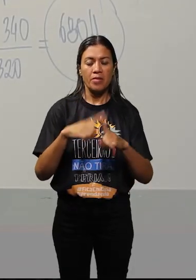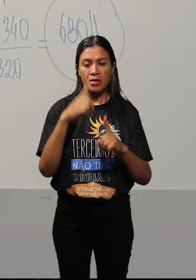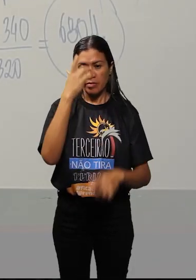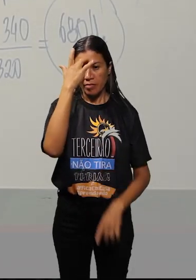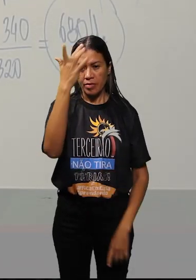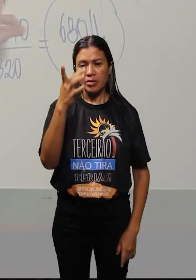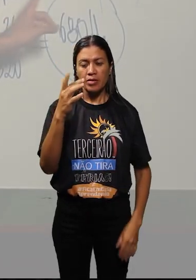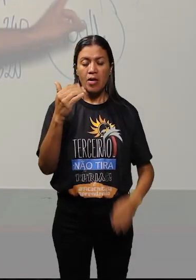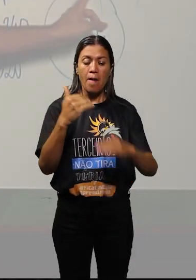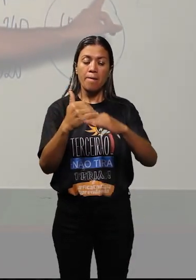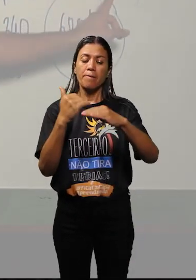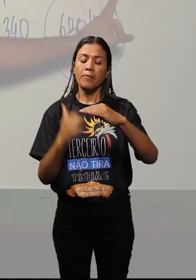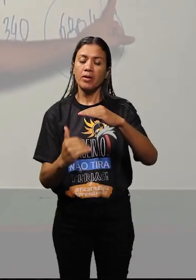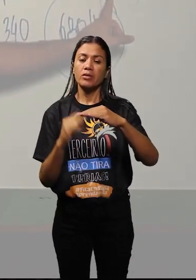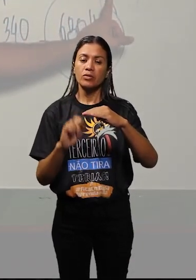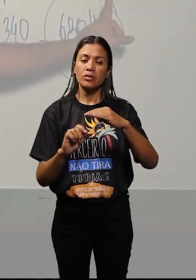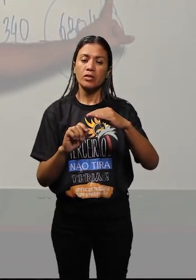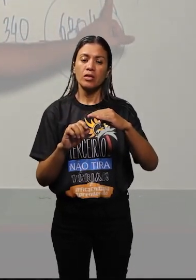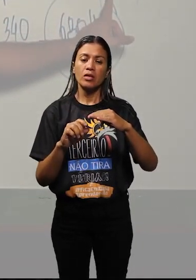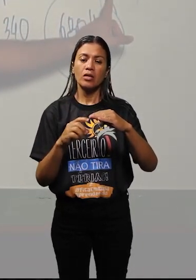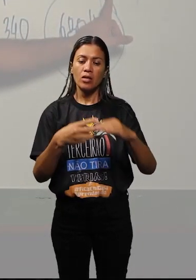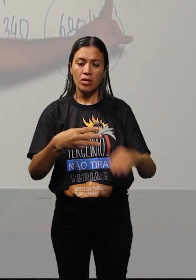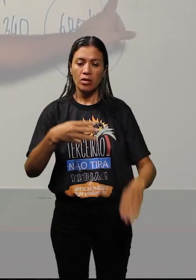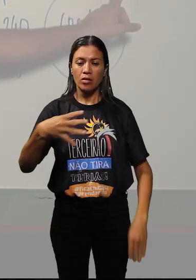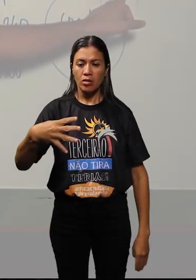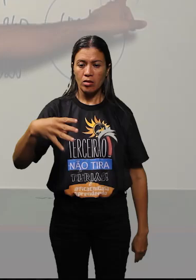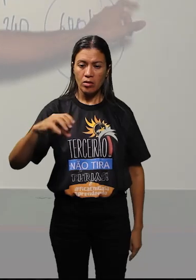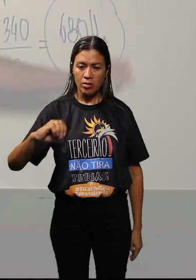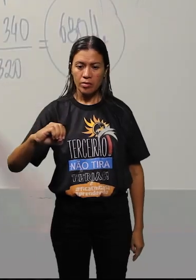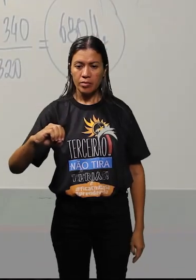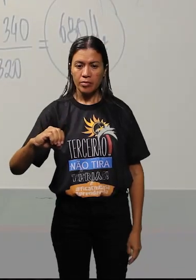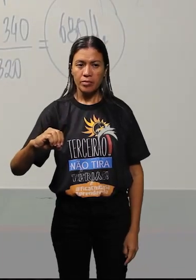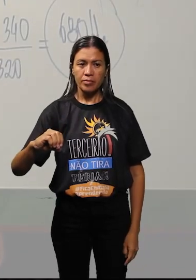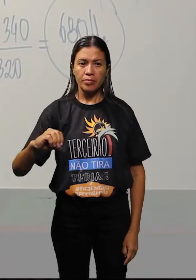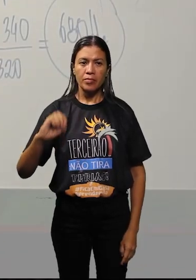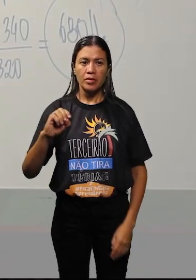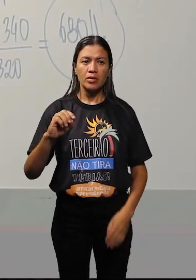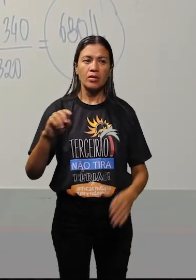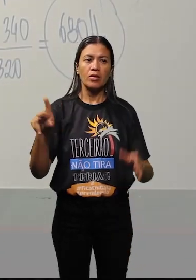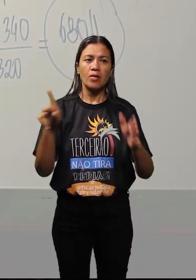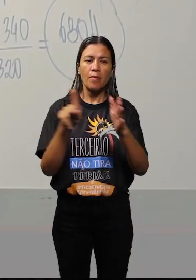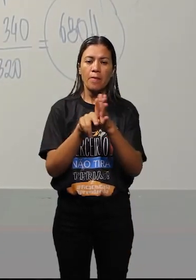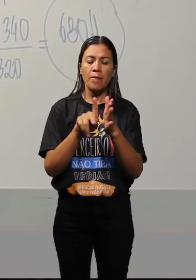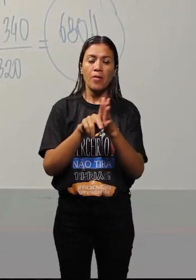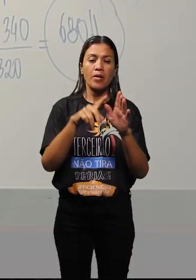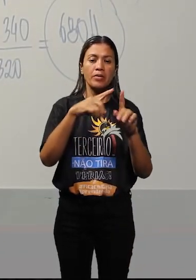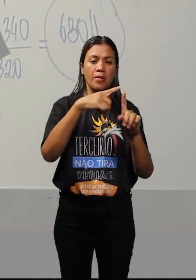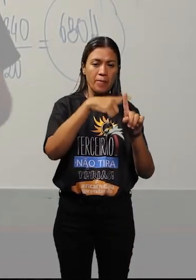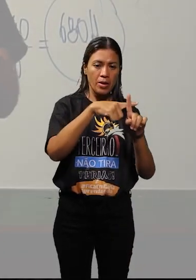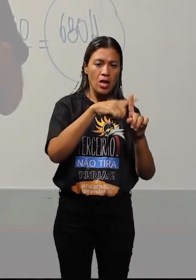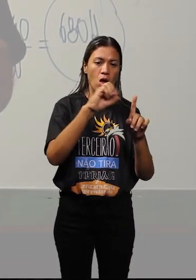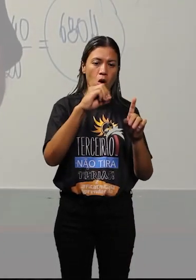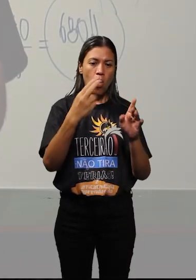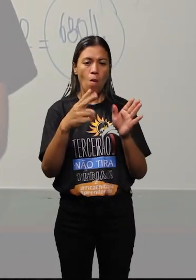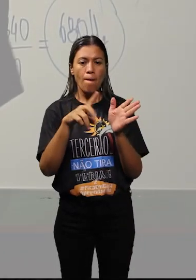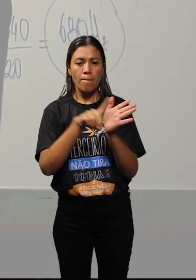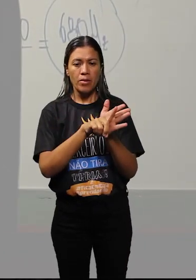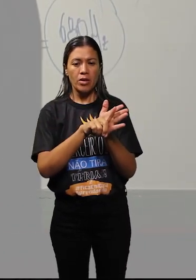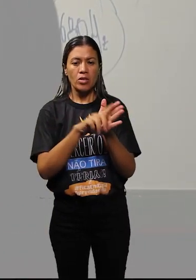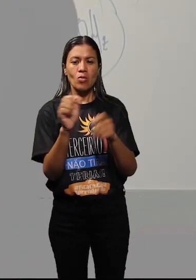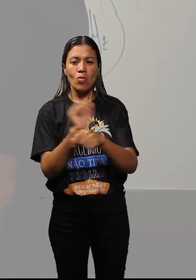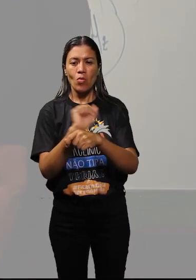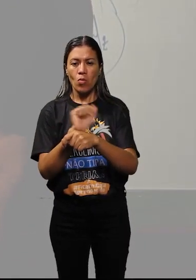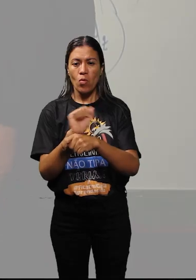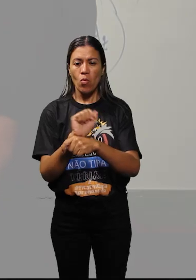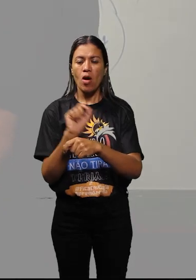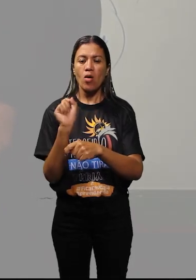fácil. Embaixo, velocidade do som, 340. E a velocidade da fonte, que pode ser mais ou pode ser menos. Como a fonte é o carro e o carro